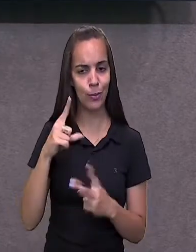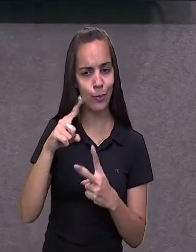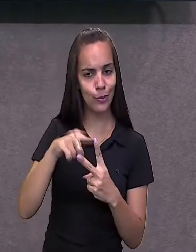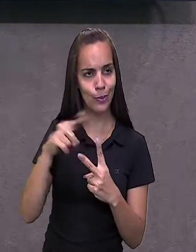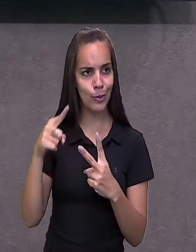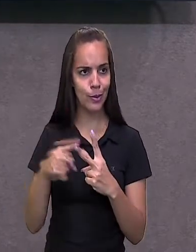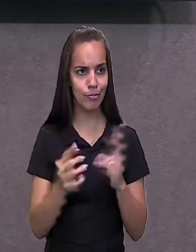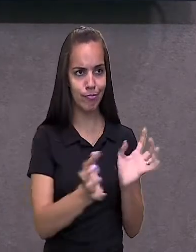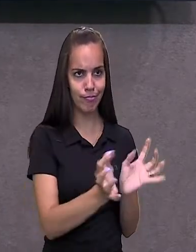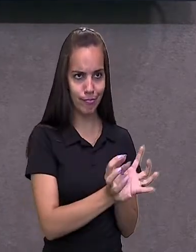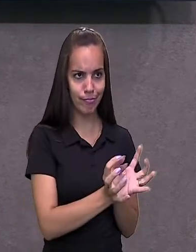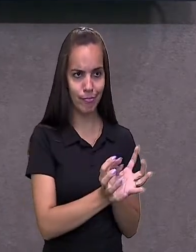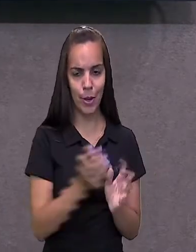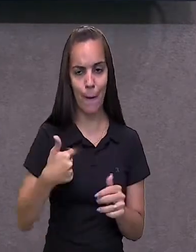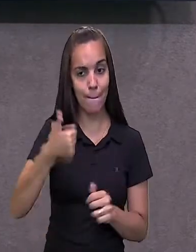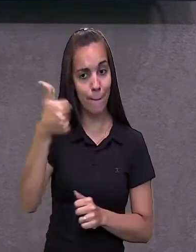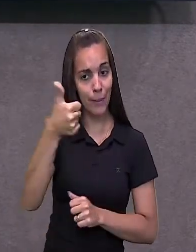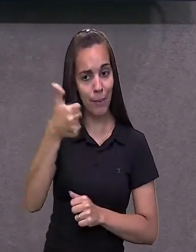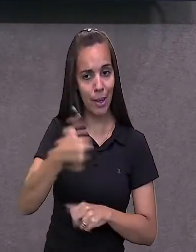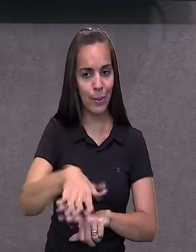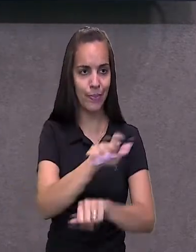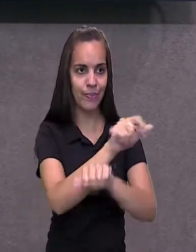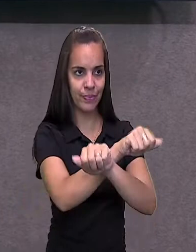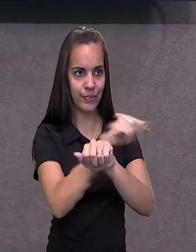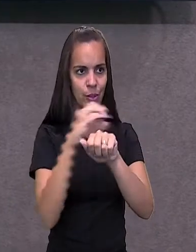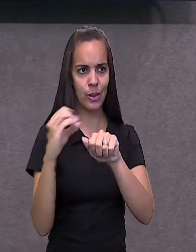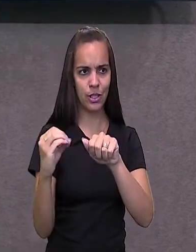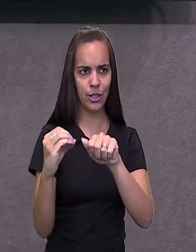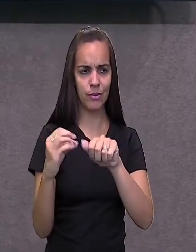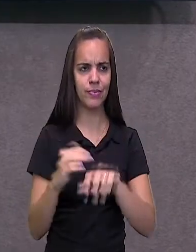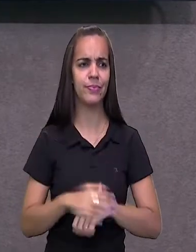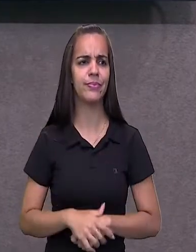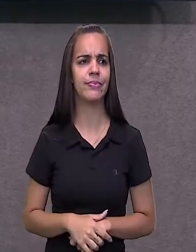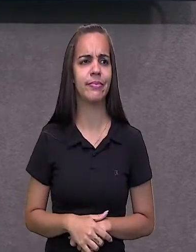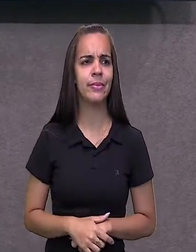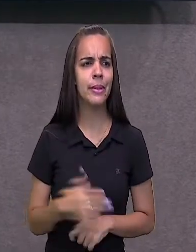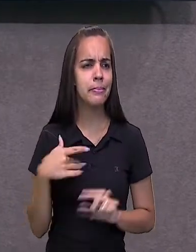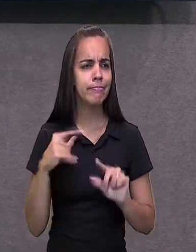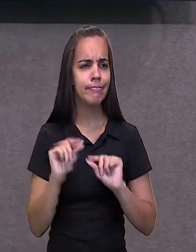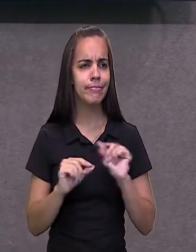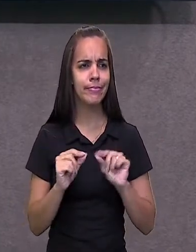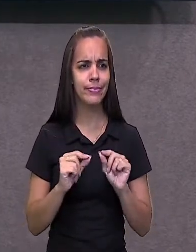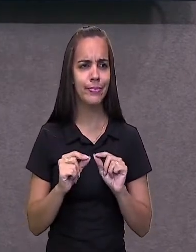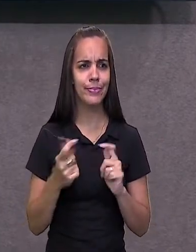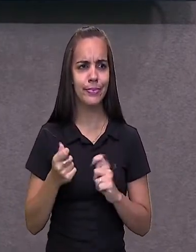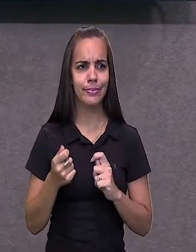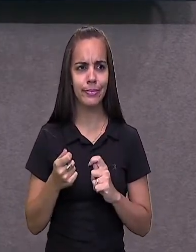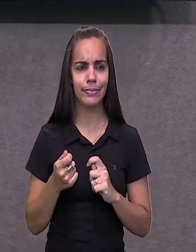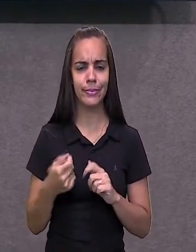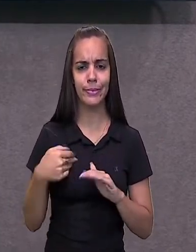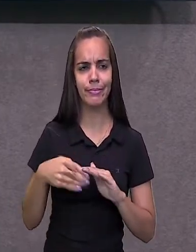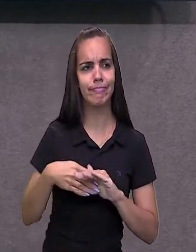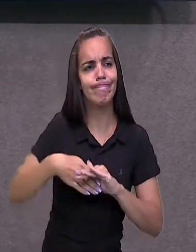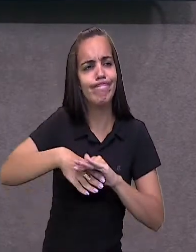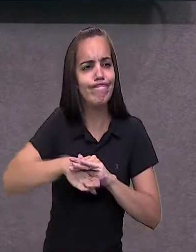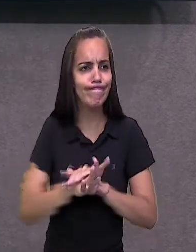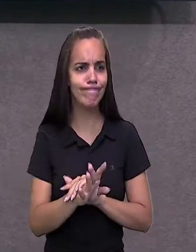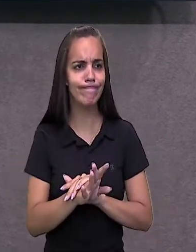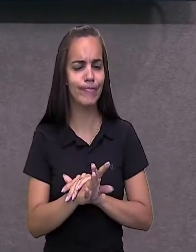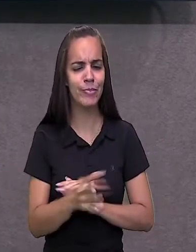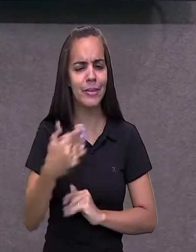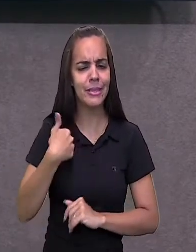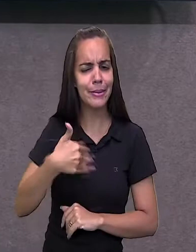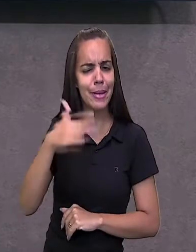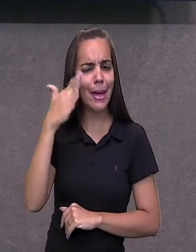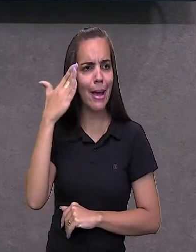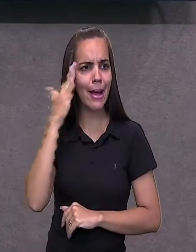partes. Primeiro, artigo. Bem, o artigo ele costuma anteceder o substantivo